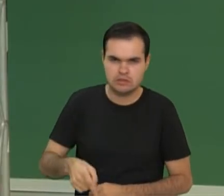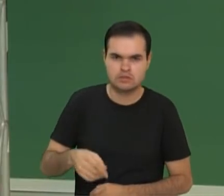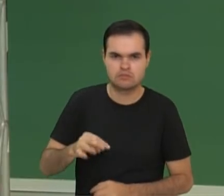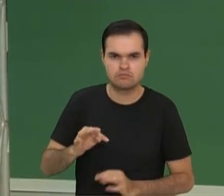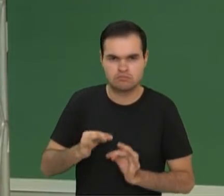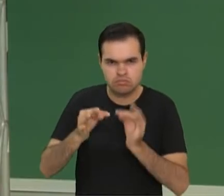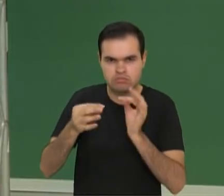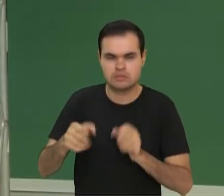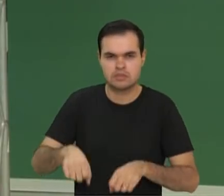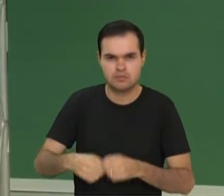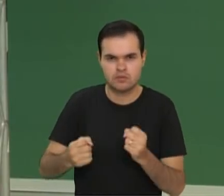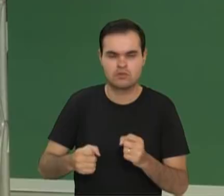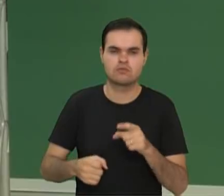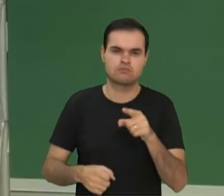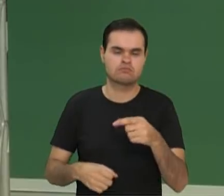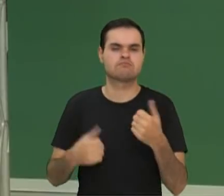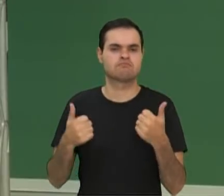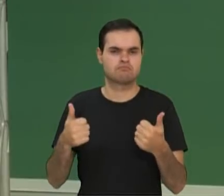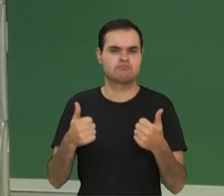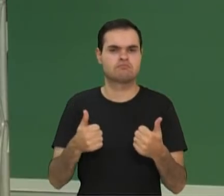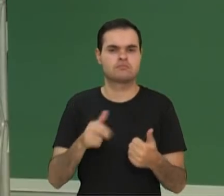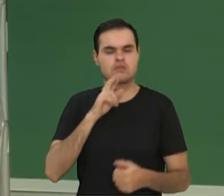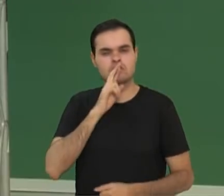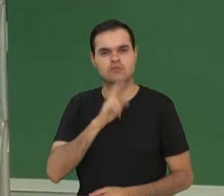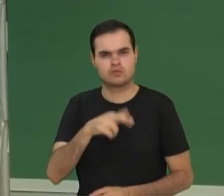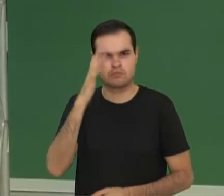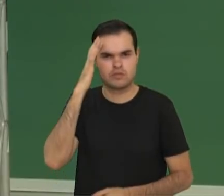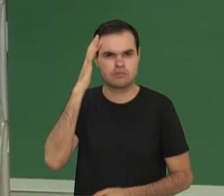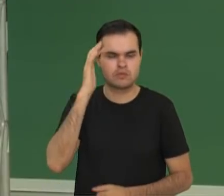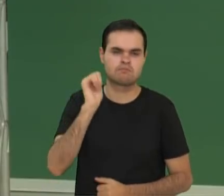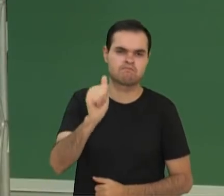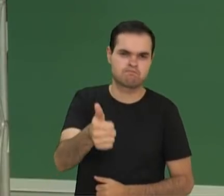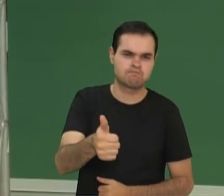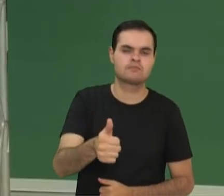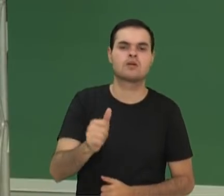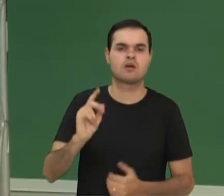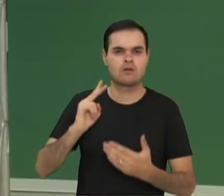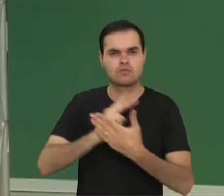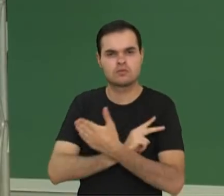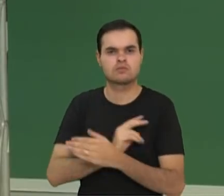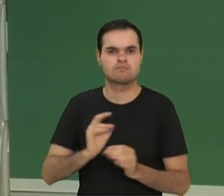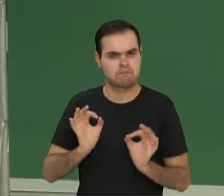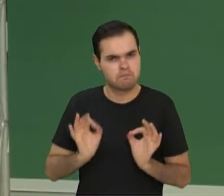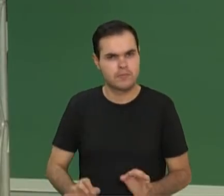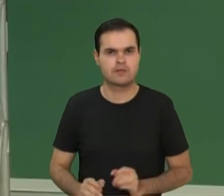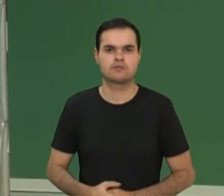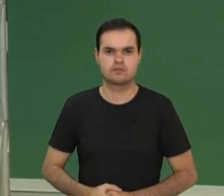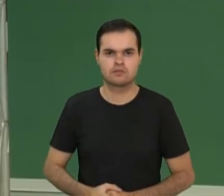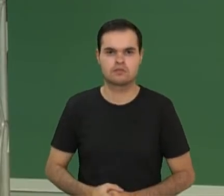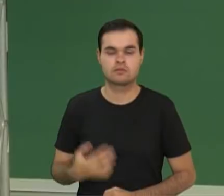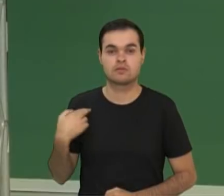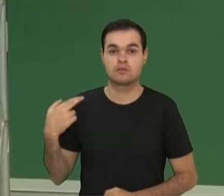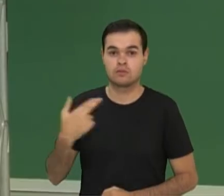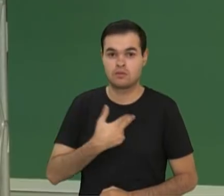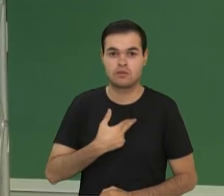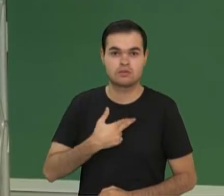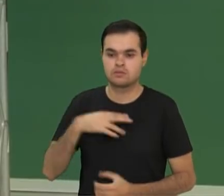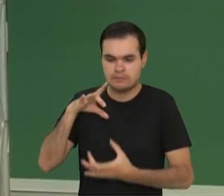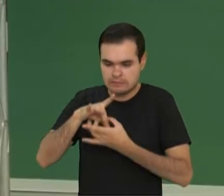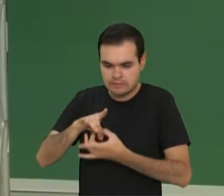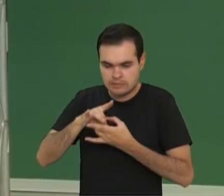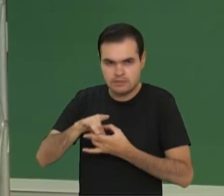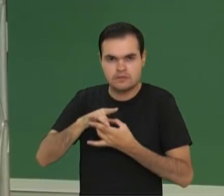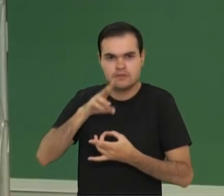ao aparelho estar quebrado, foi muito válido o seu pensamento. Realmente isso acontece. Nós estamos tão ligados à questão